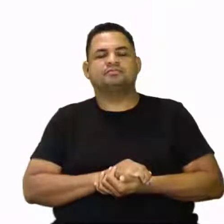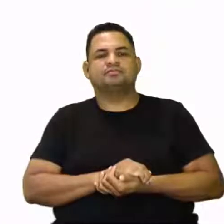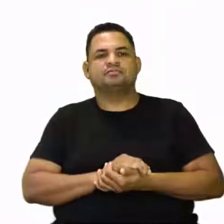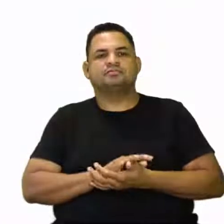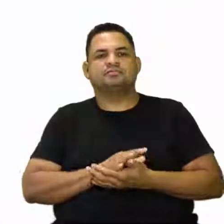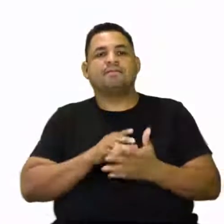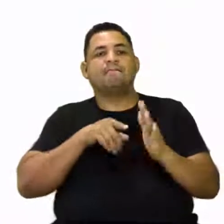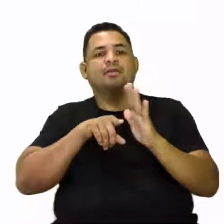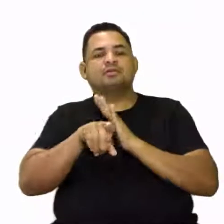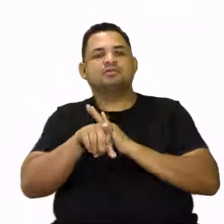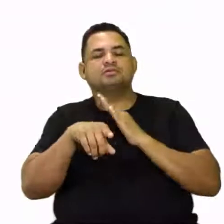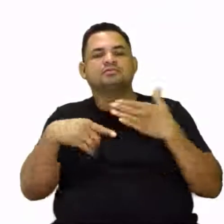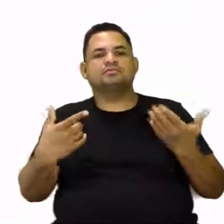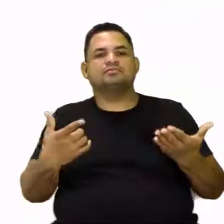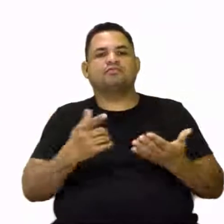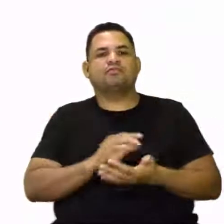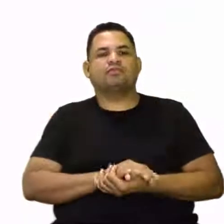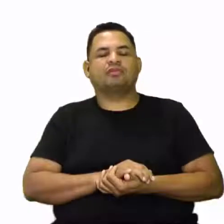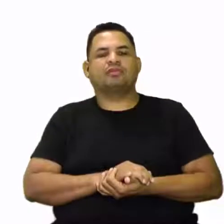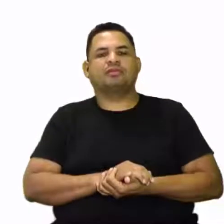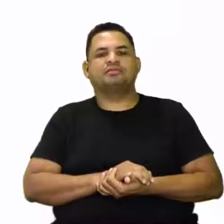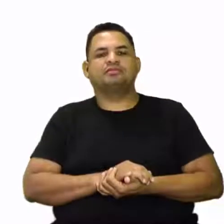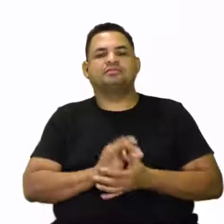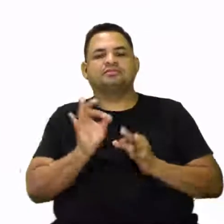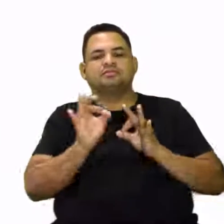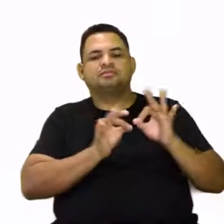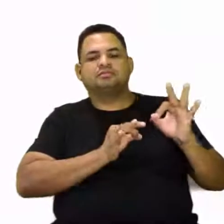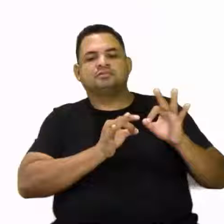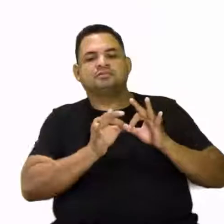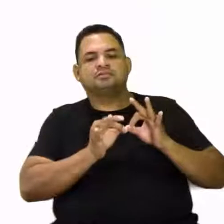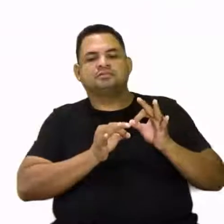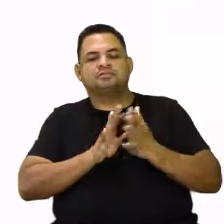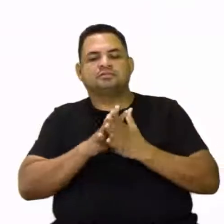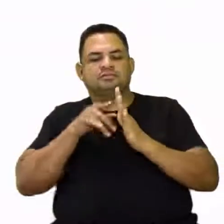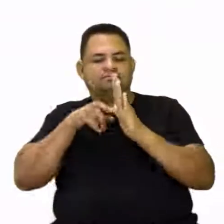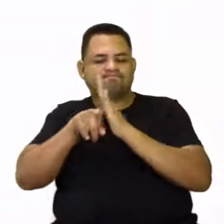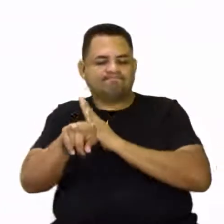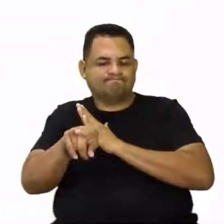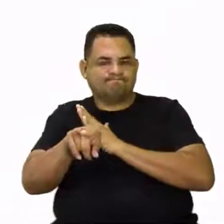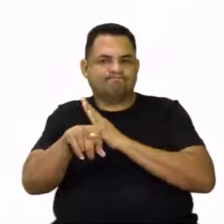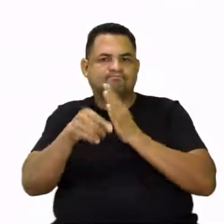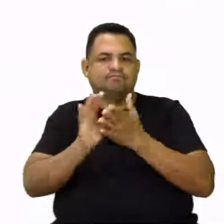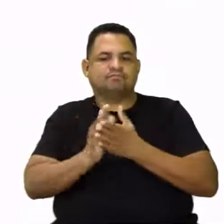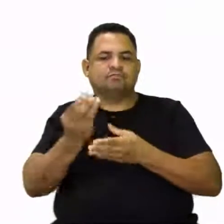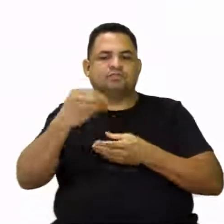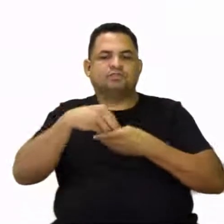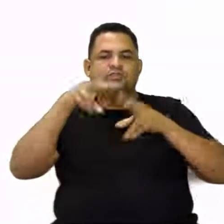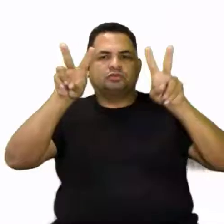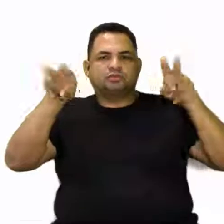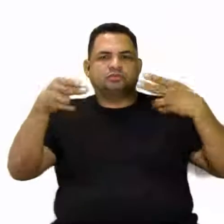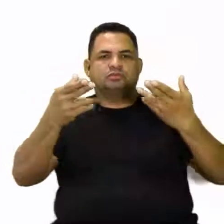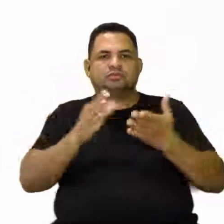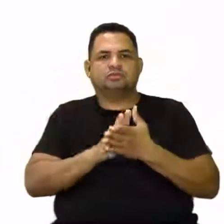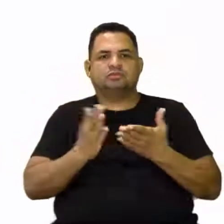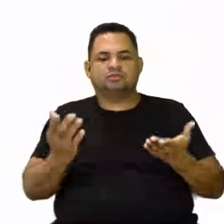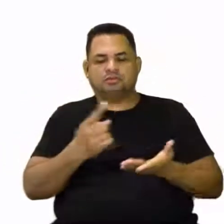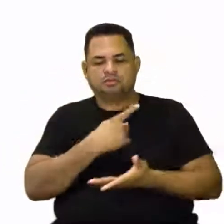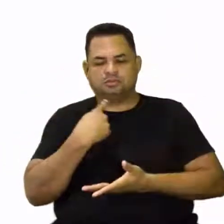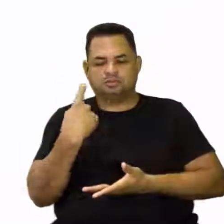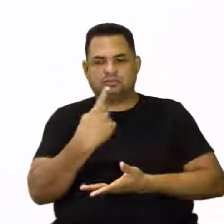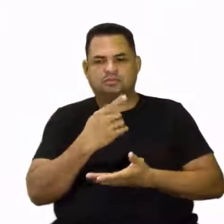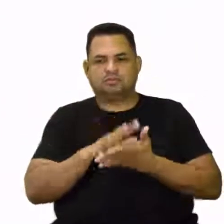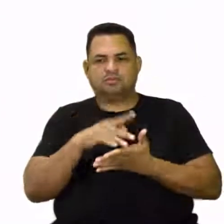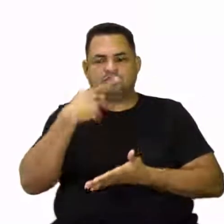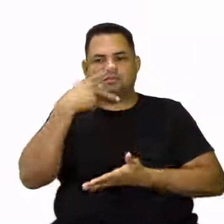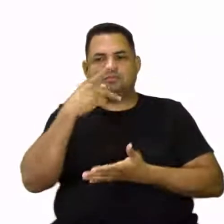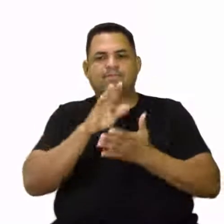titular perguntas. É aquele que formula uma pergunta dentro do título. E como nós dissemos, pode